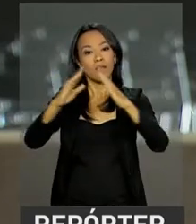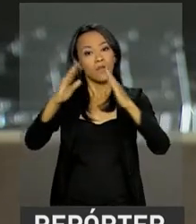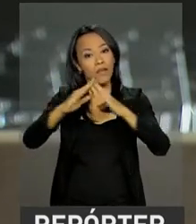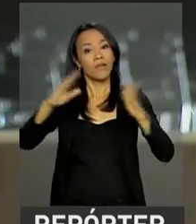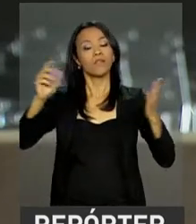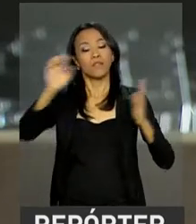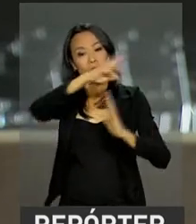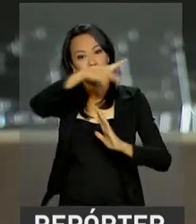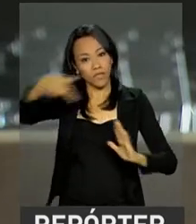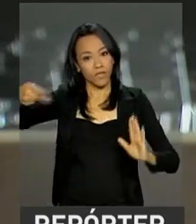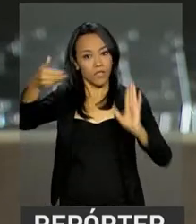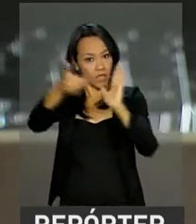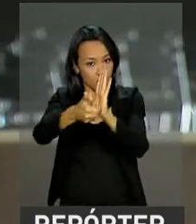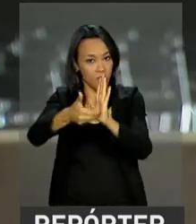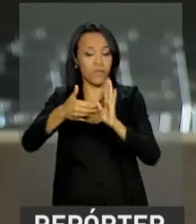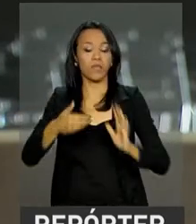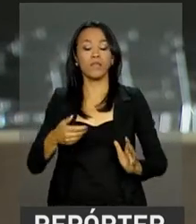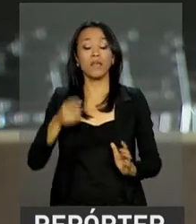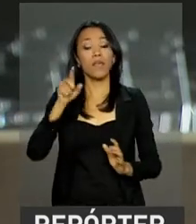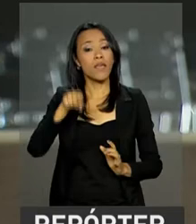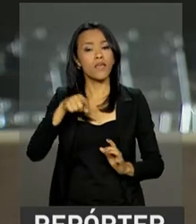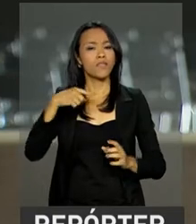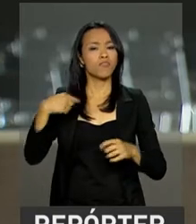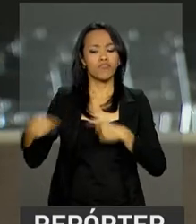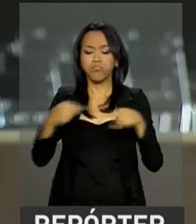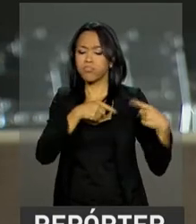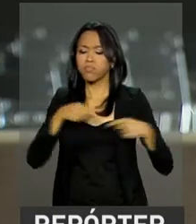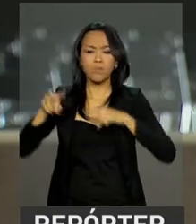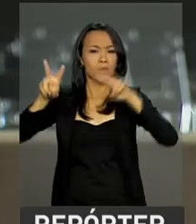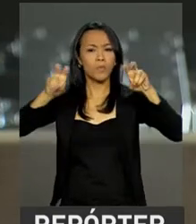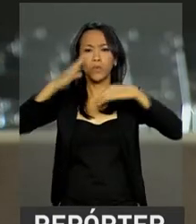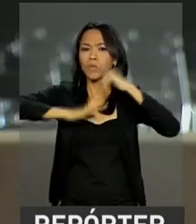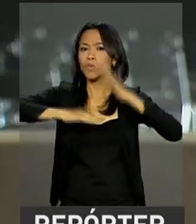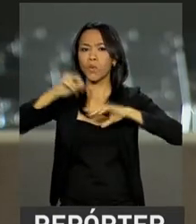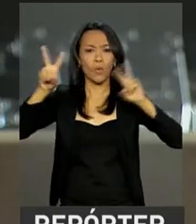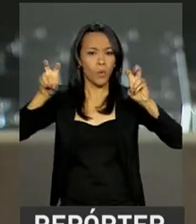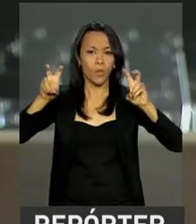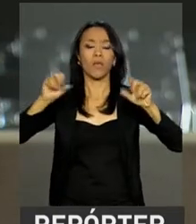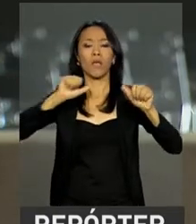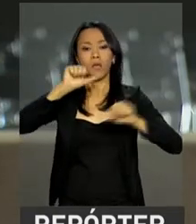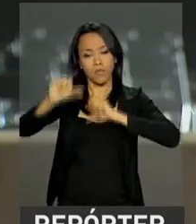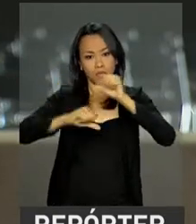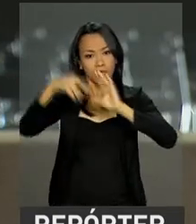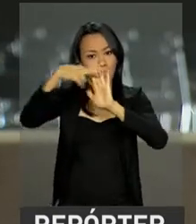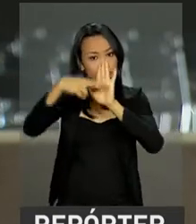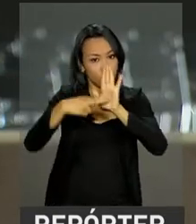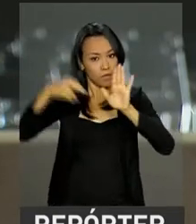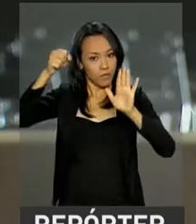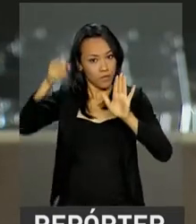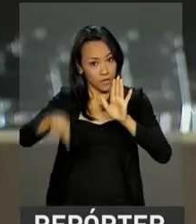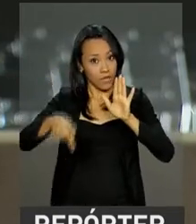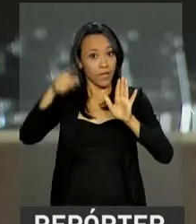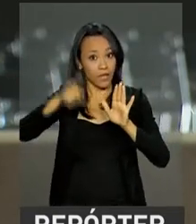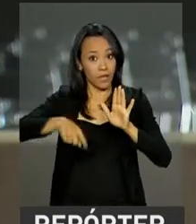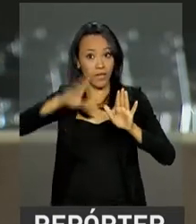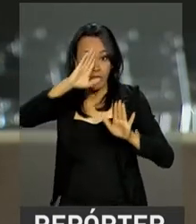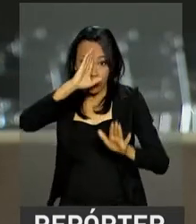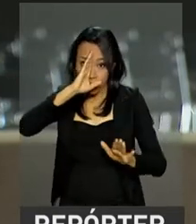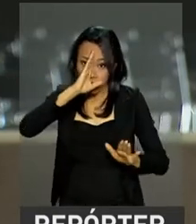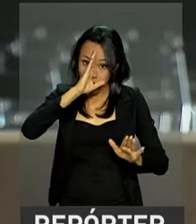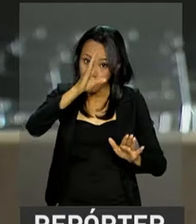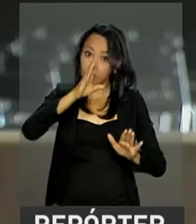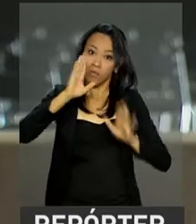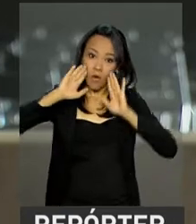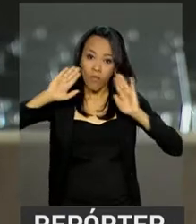deputados eles discutem a tramitação do projeto da reforma da previdência que continua a ser prioridade para o